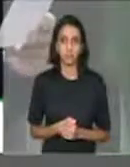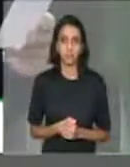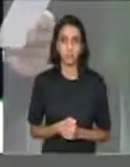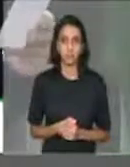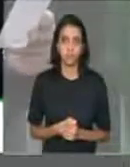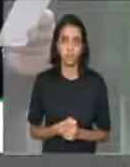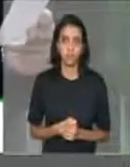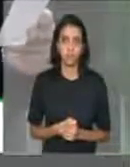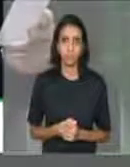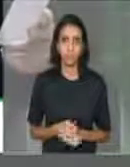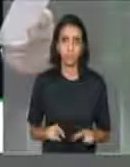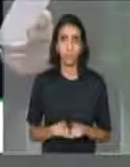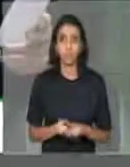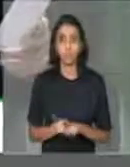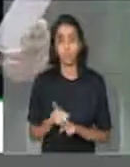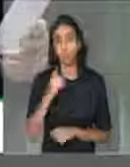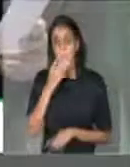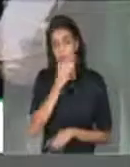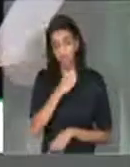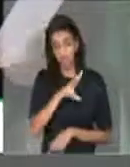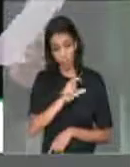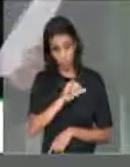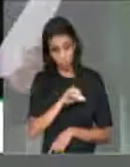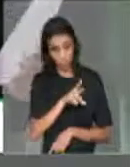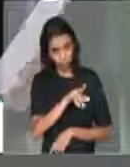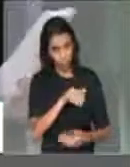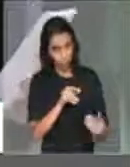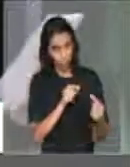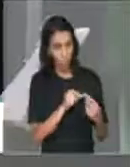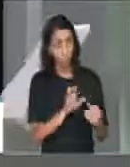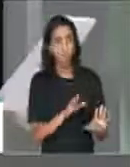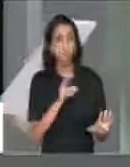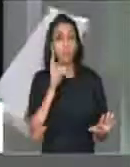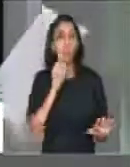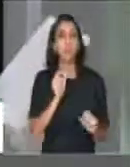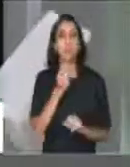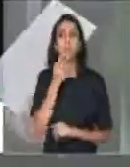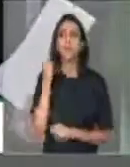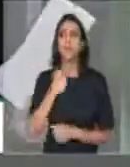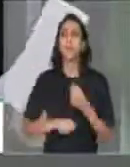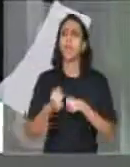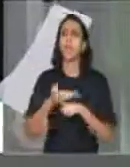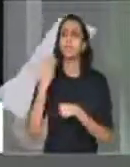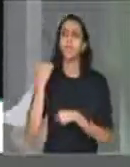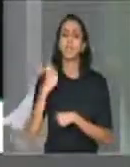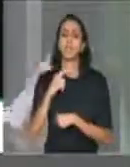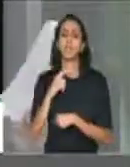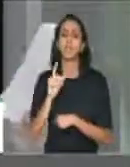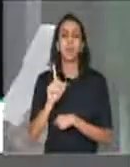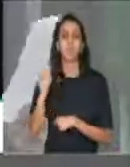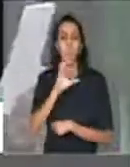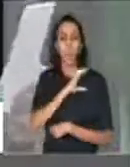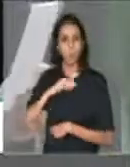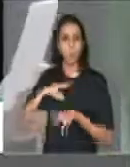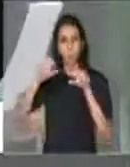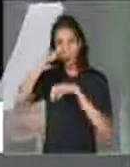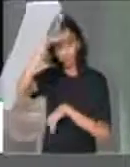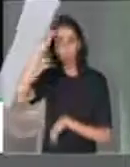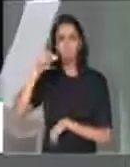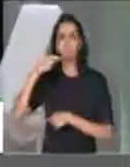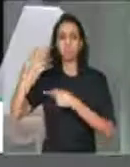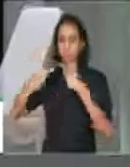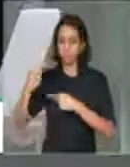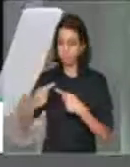deputado Maranhão, Valdir Maranhão, lembrando que, recentemente, no ano passado, nós realizamos pela Comissão da Amazônia um grande